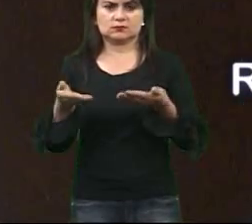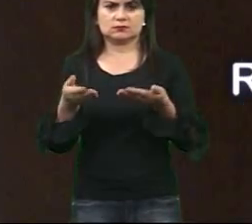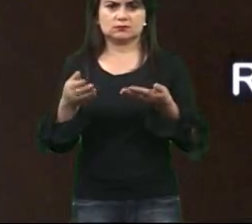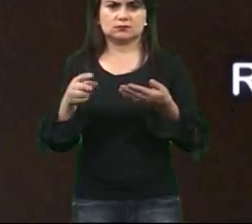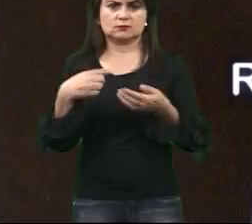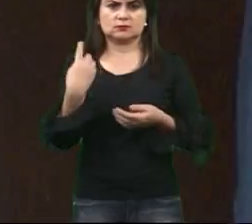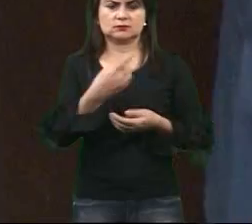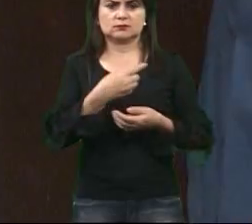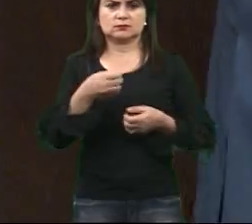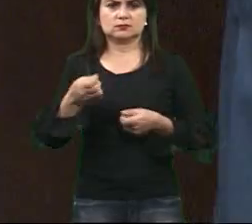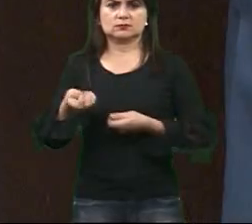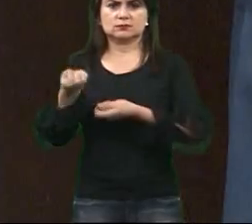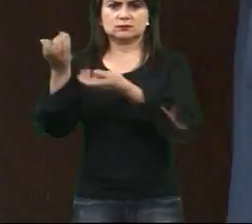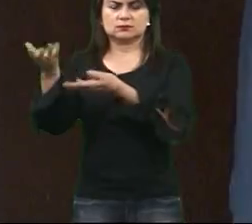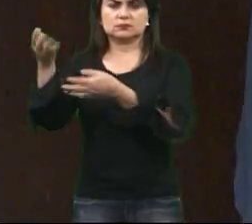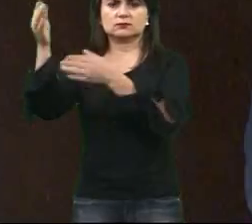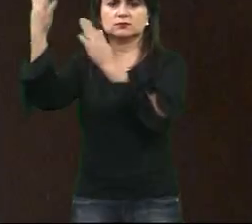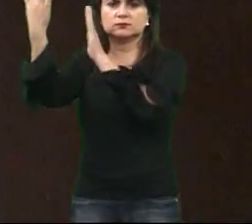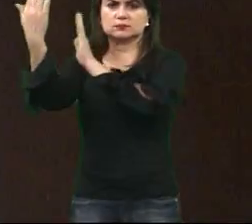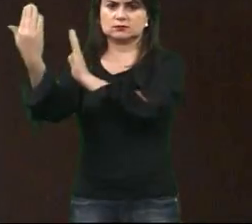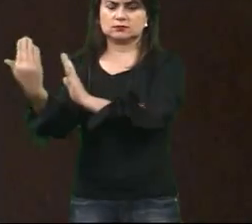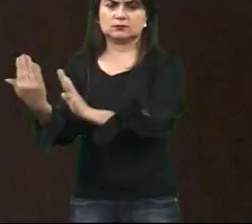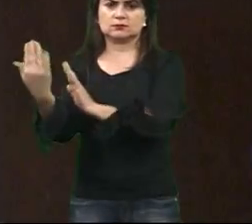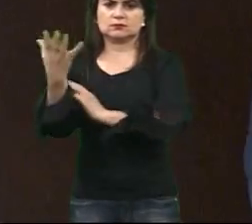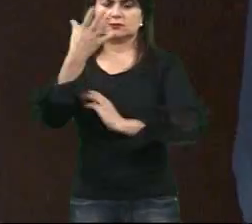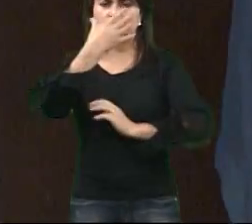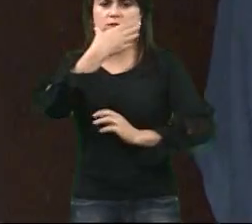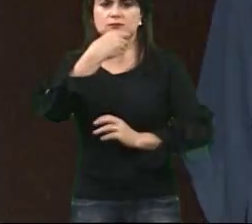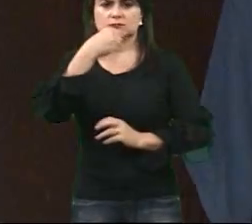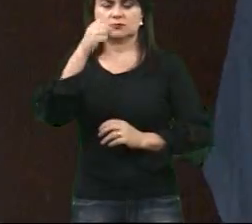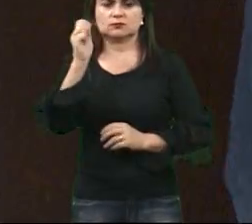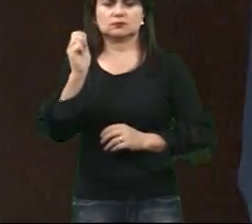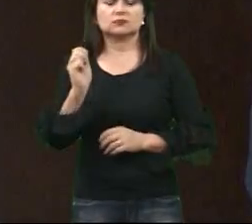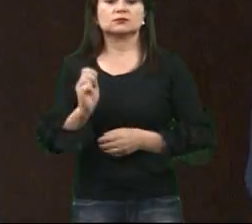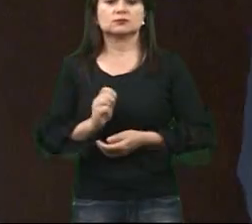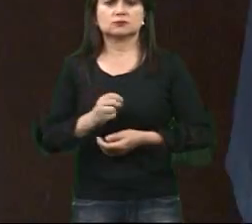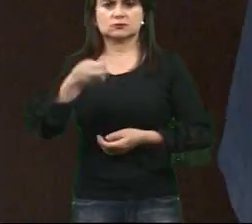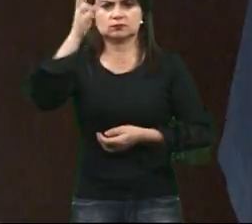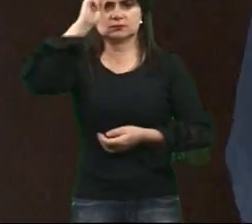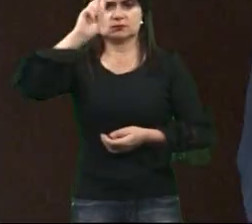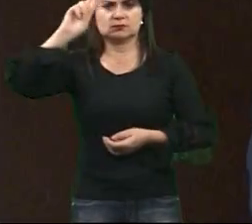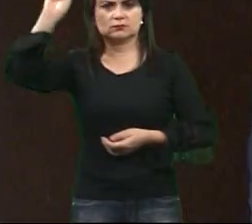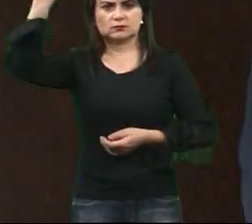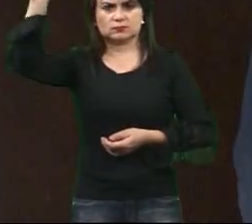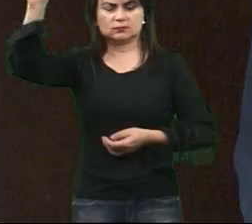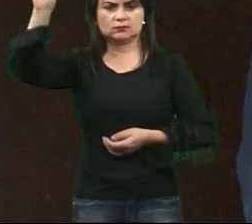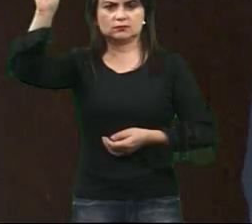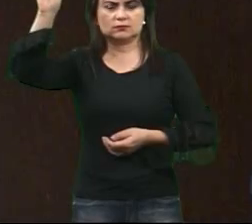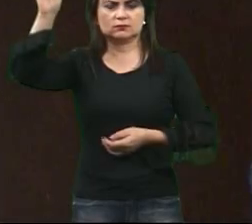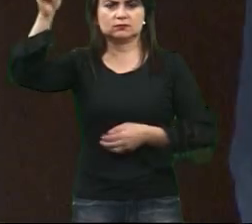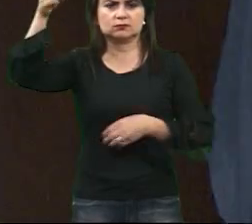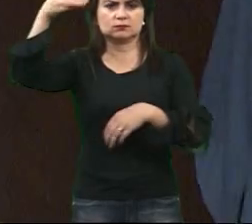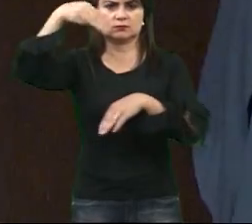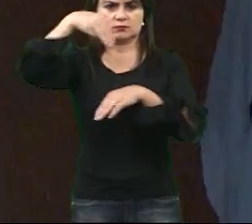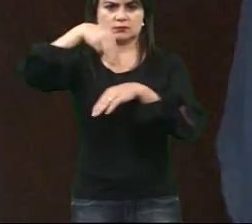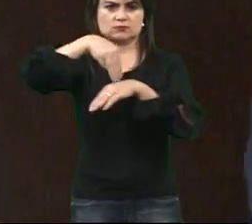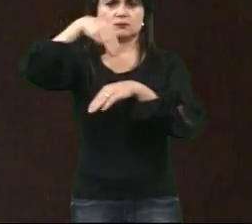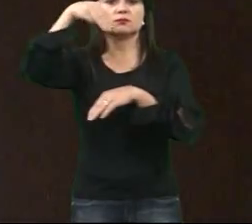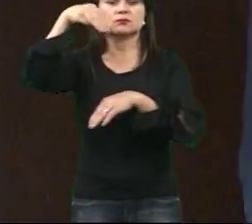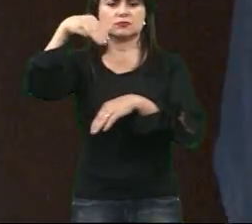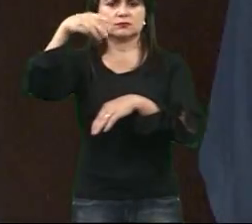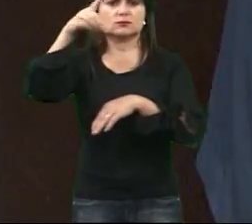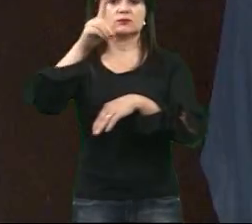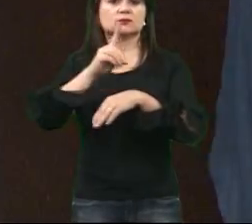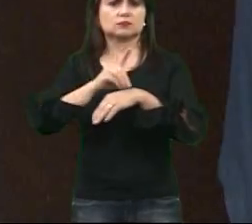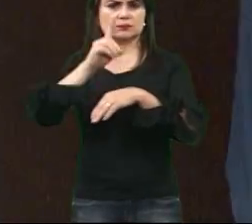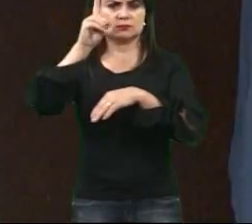casa do Povo ao nosso querido e m net Doutor Mestre Doutor ando